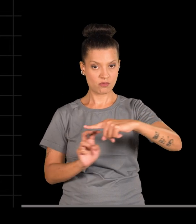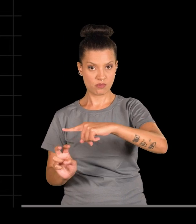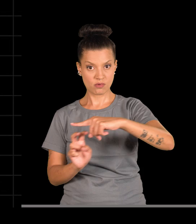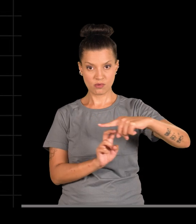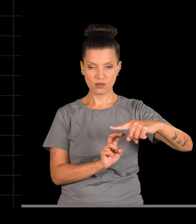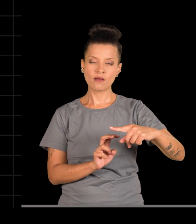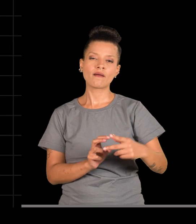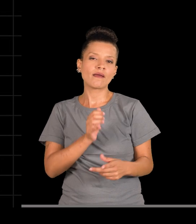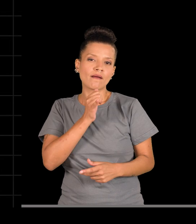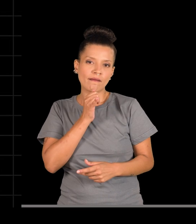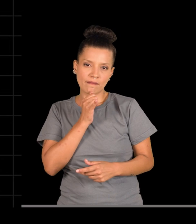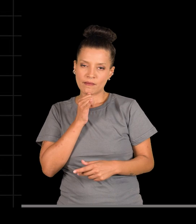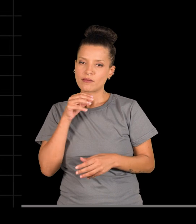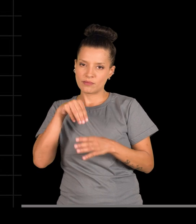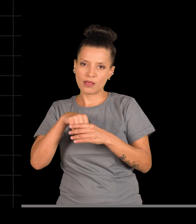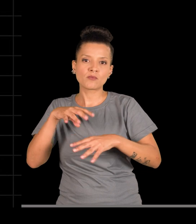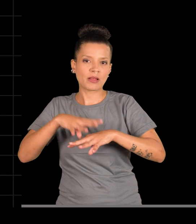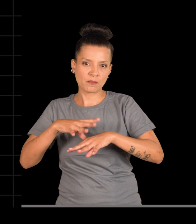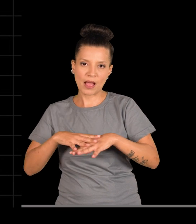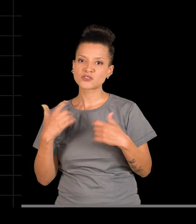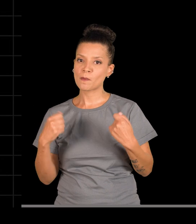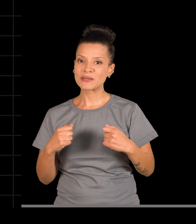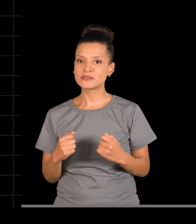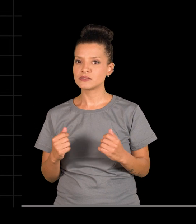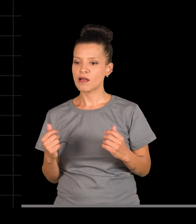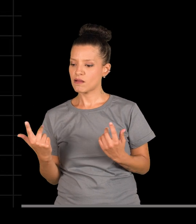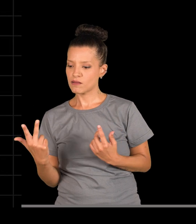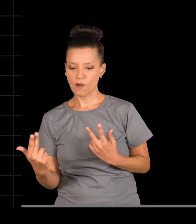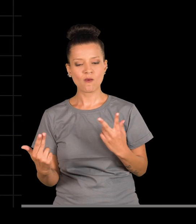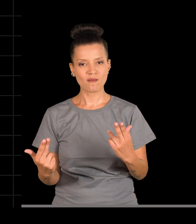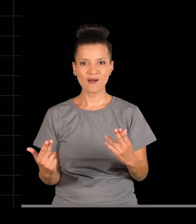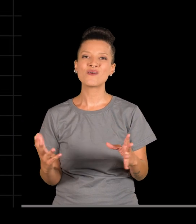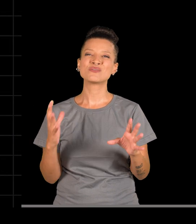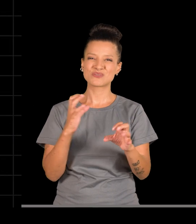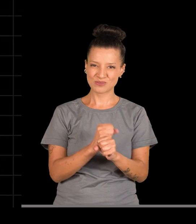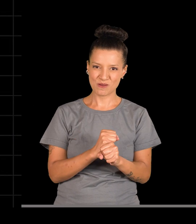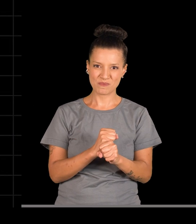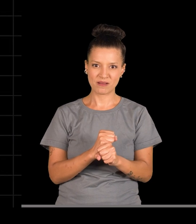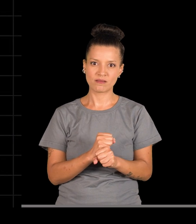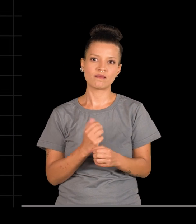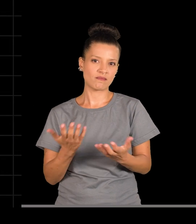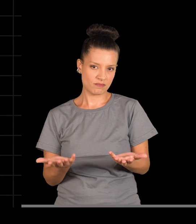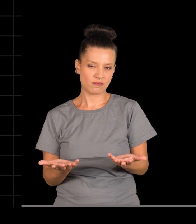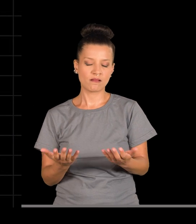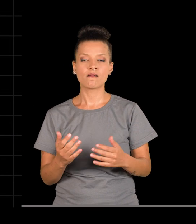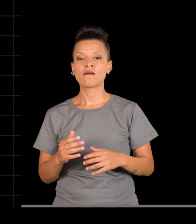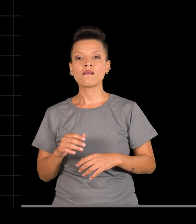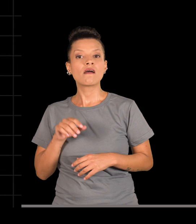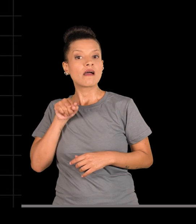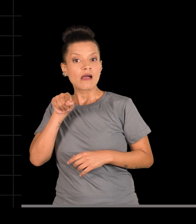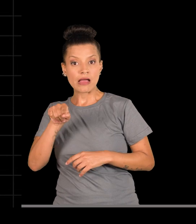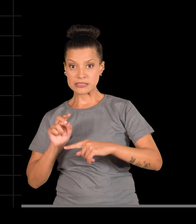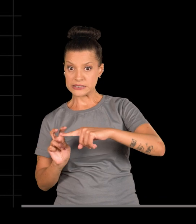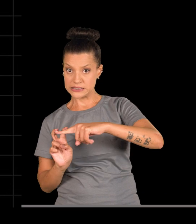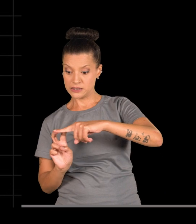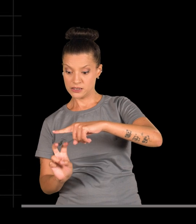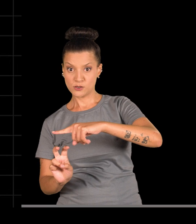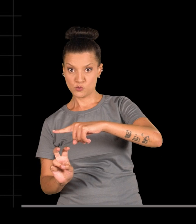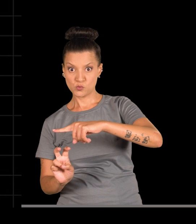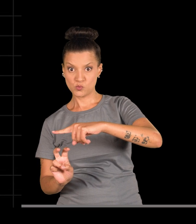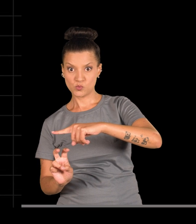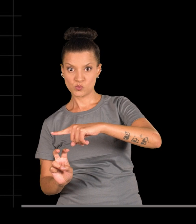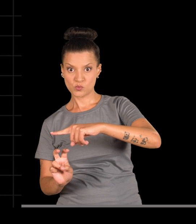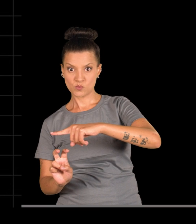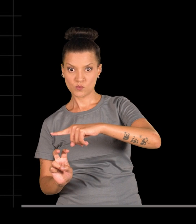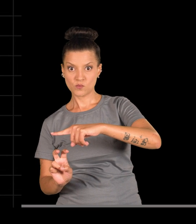igual, eu só posso fazer conta banana com banana, né? Ou maçã com maçã, então aqui eu faço conta 5 com 5, beleza? Então nessa soma aqui eu vou ter o 5